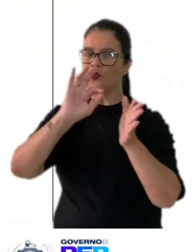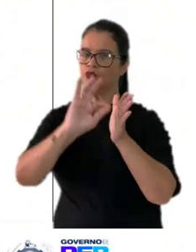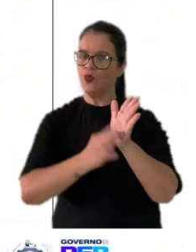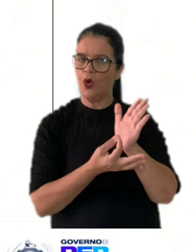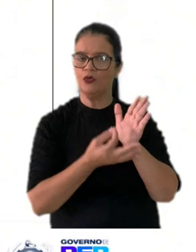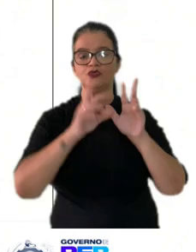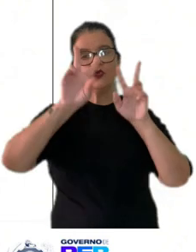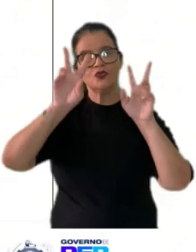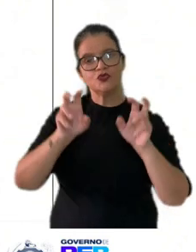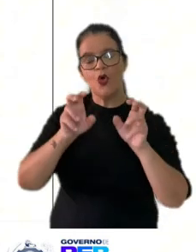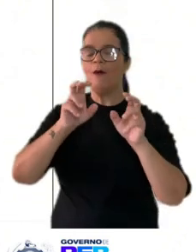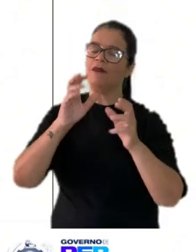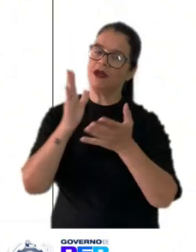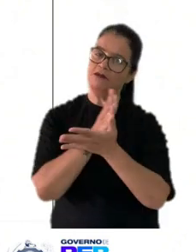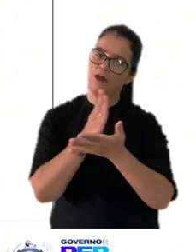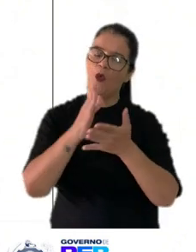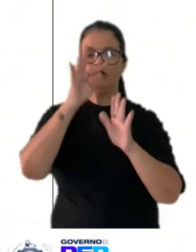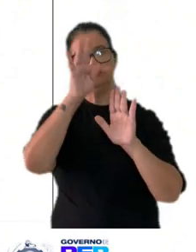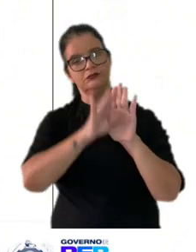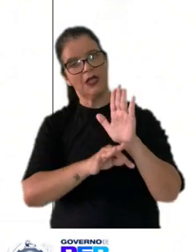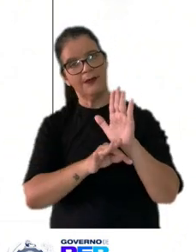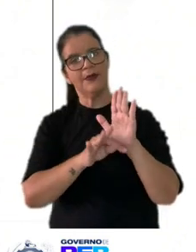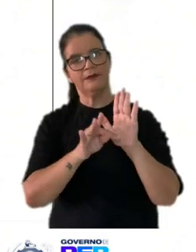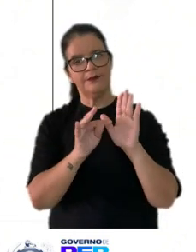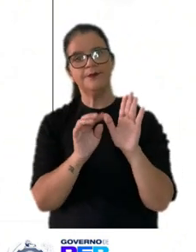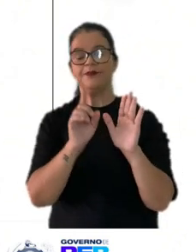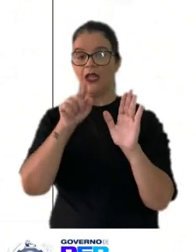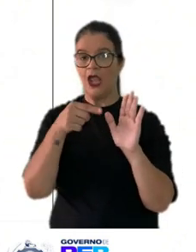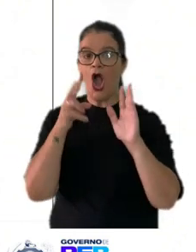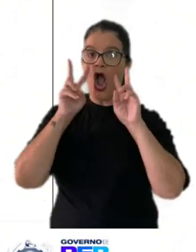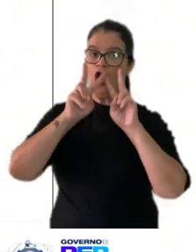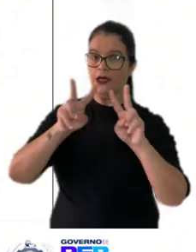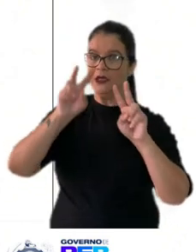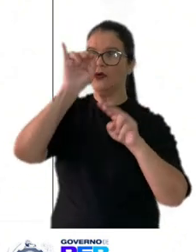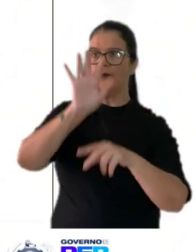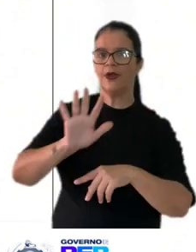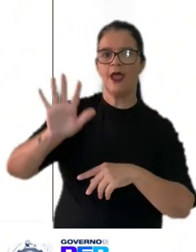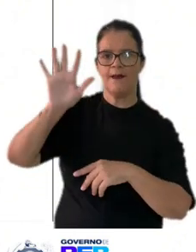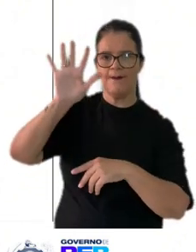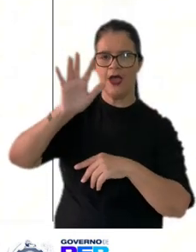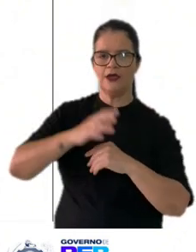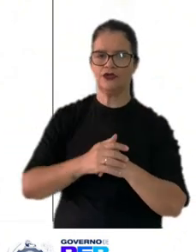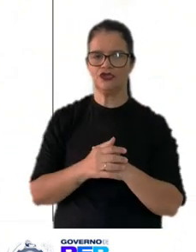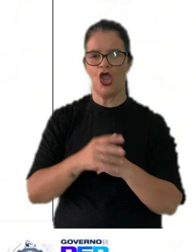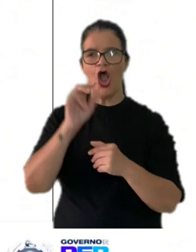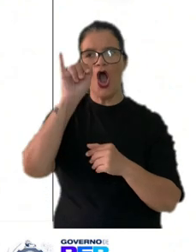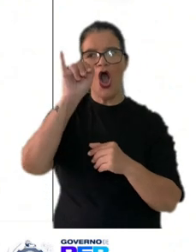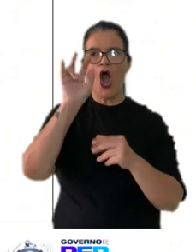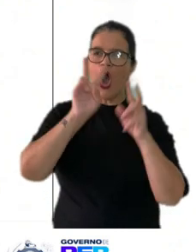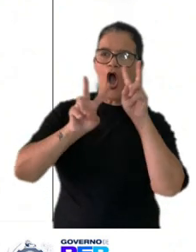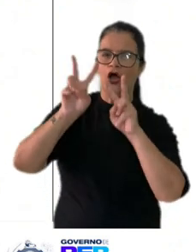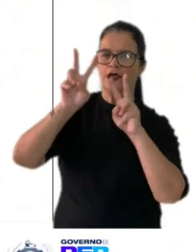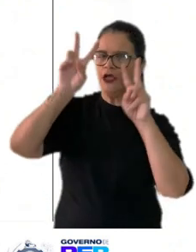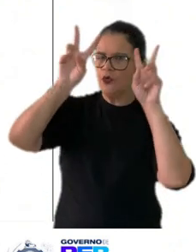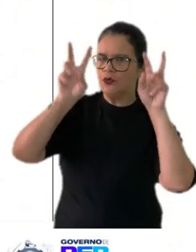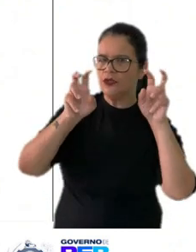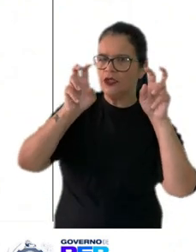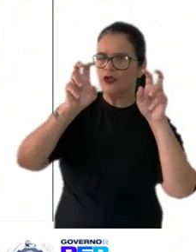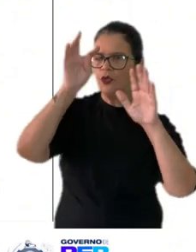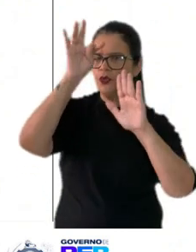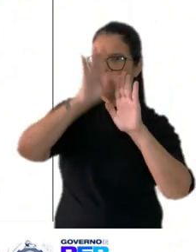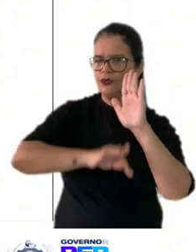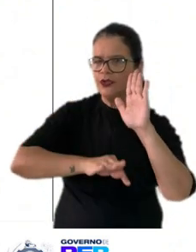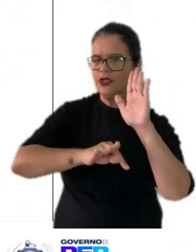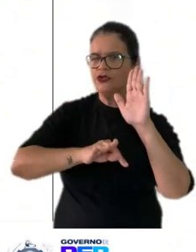determinado tema tá e aí olhando pra imagem olhando o título do texto eu já consigo mais ou menos